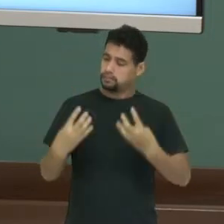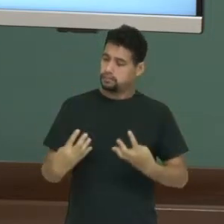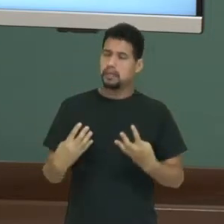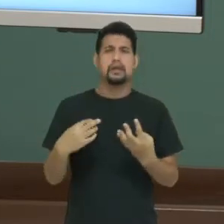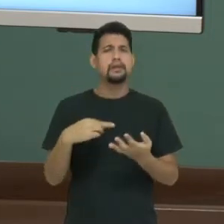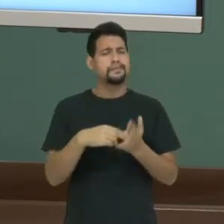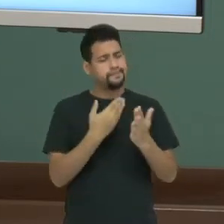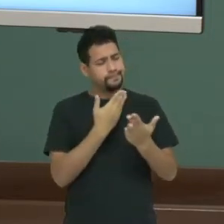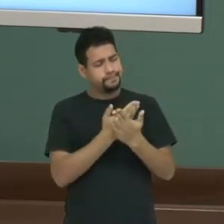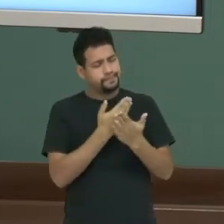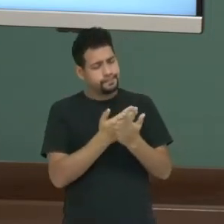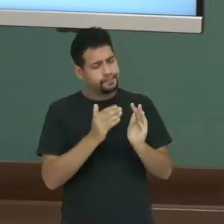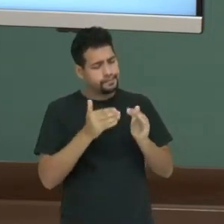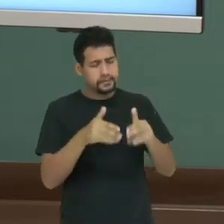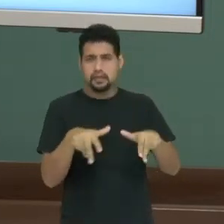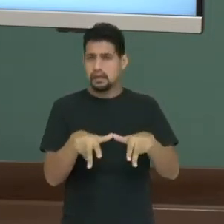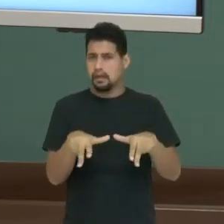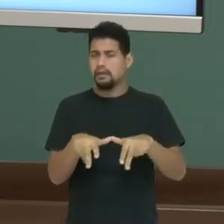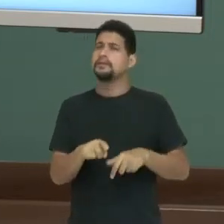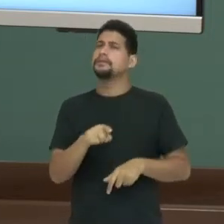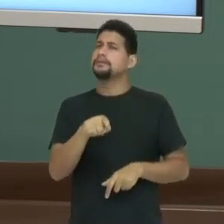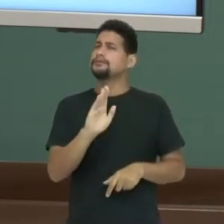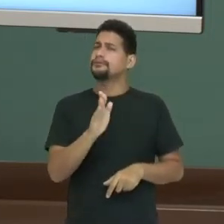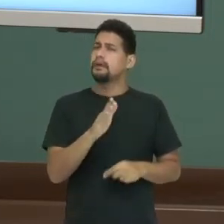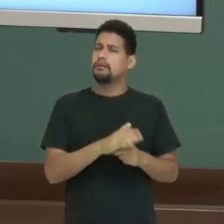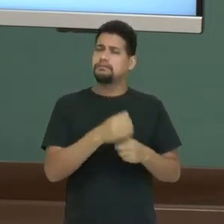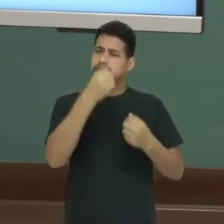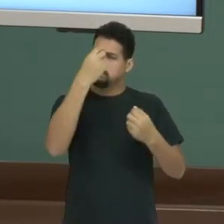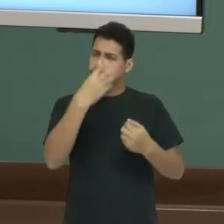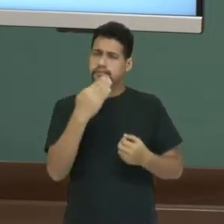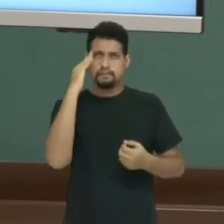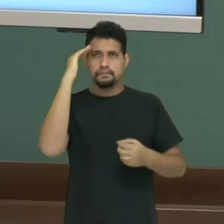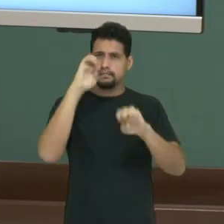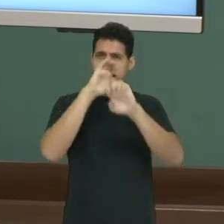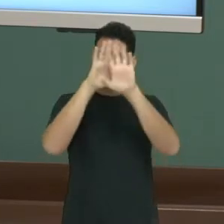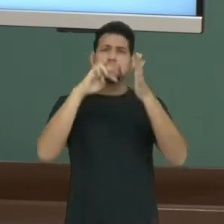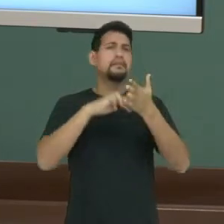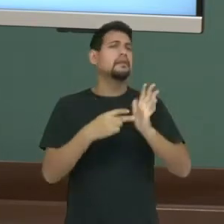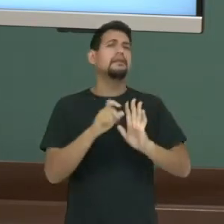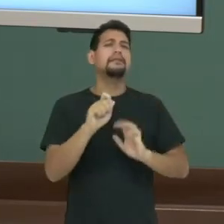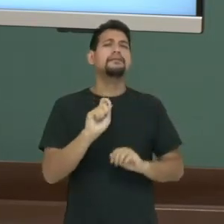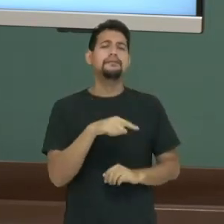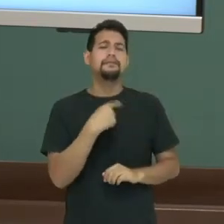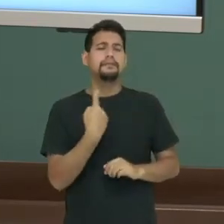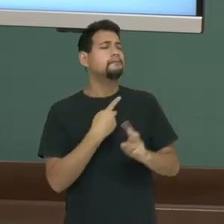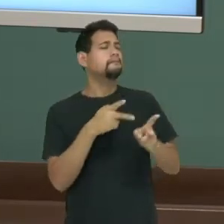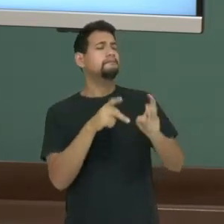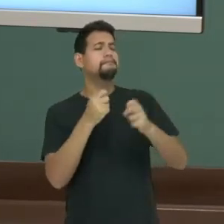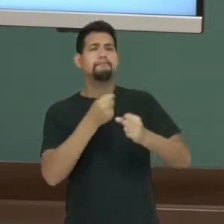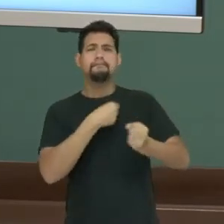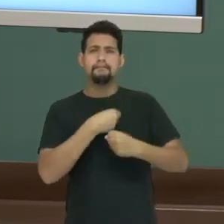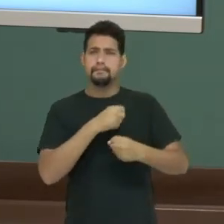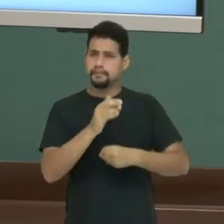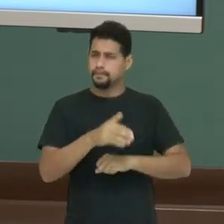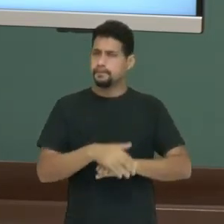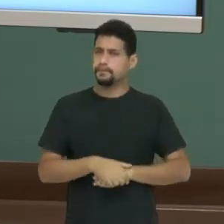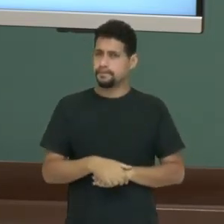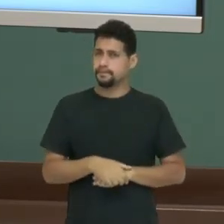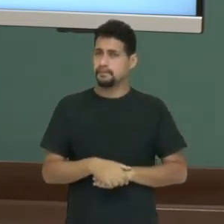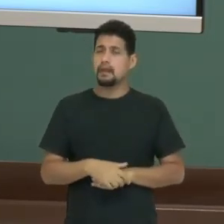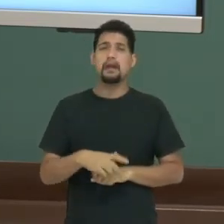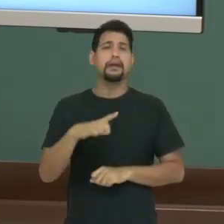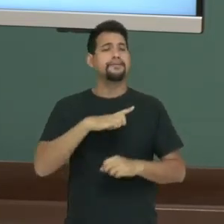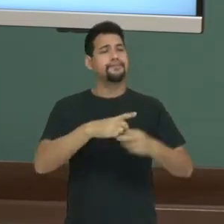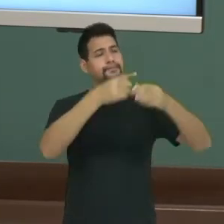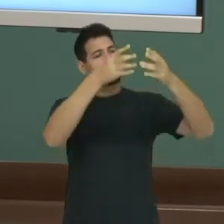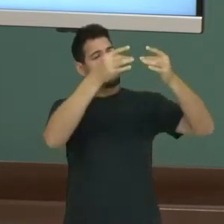estudaríamos esse gênero, você já situou do que ele trata, o que nós encontramos em uma entrevista? Temos uma